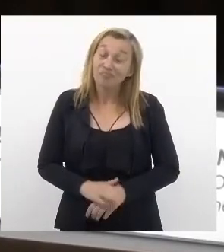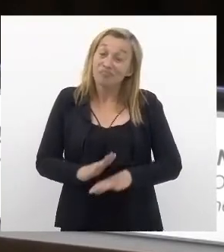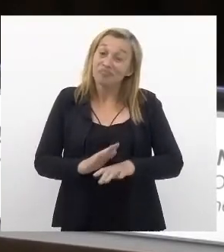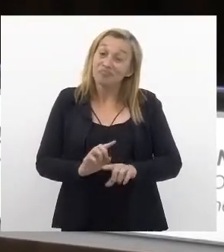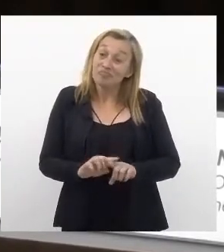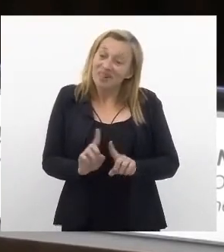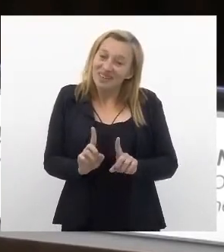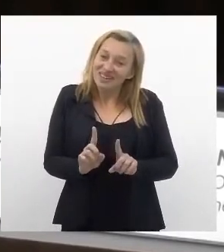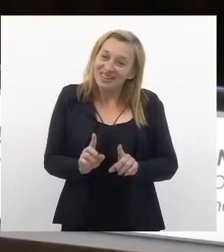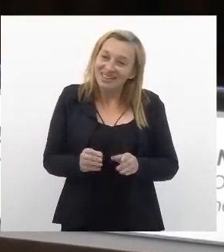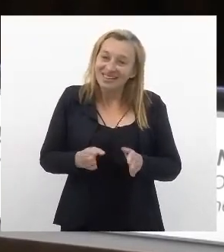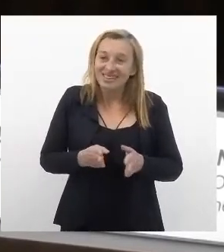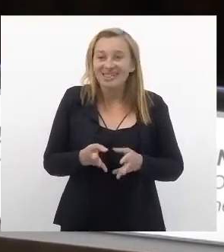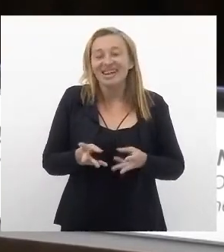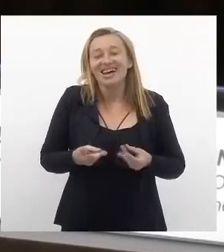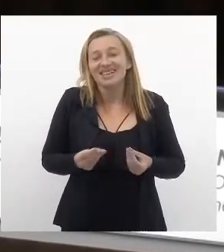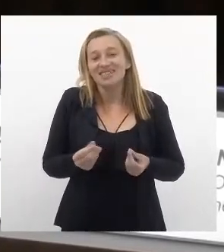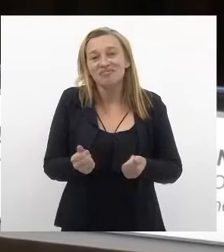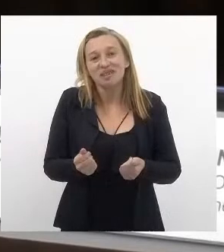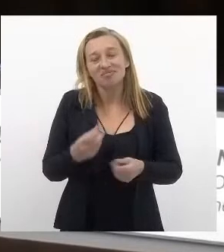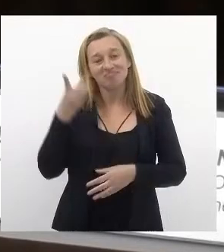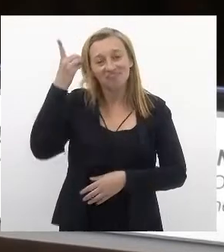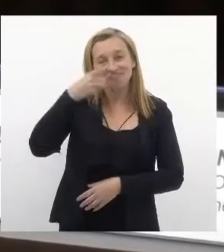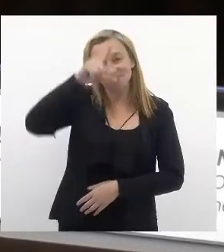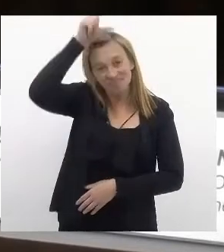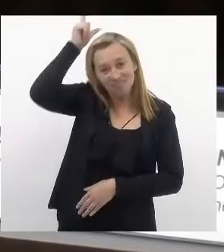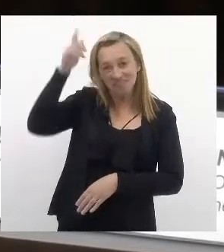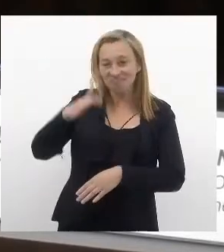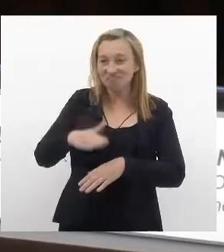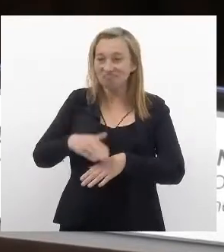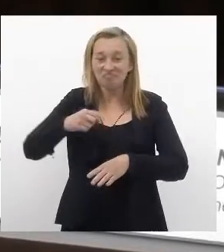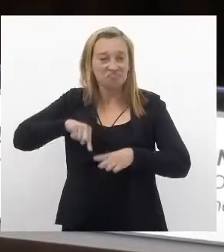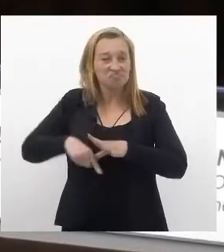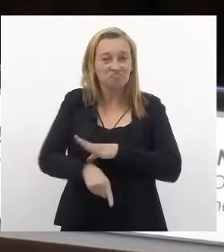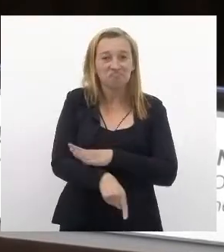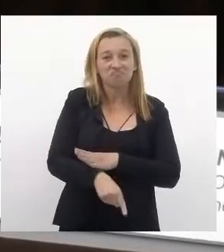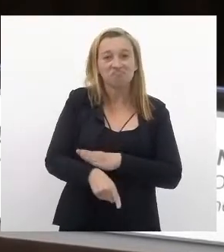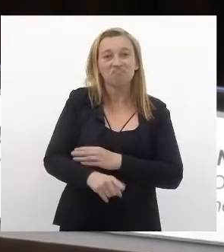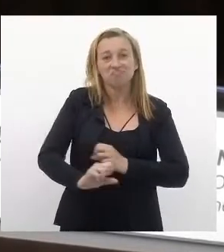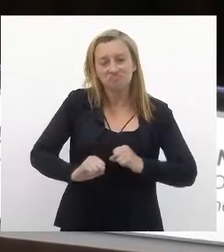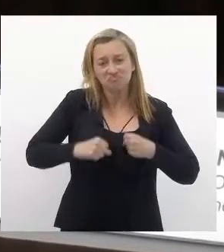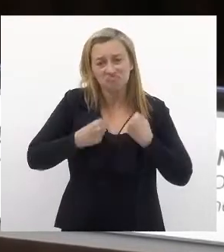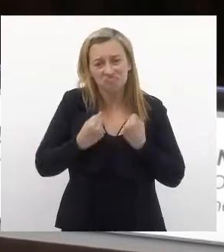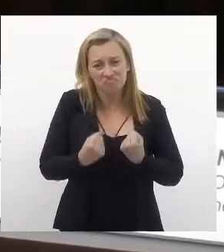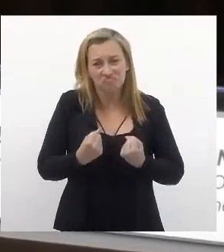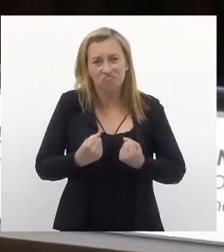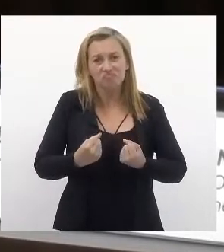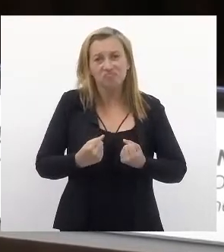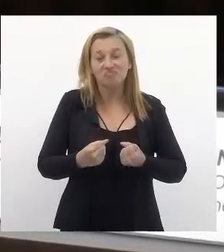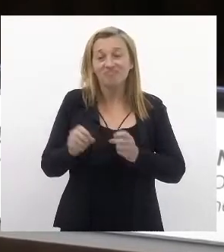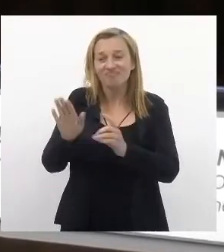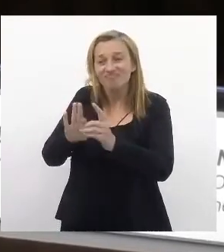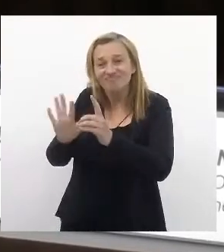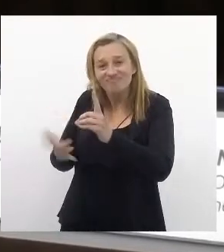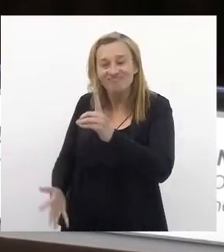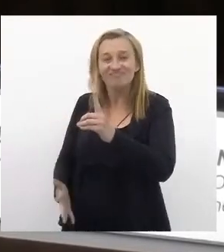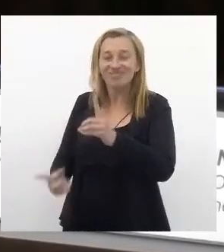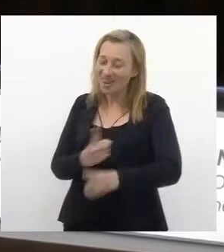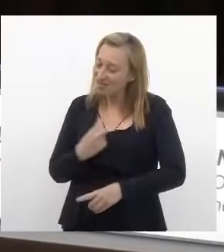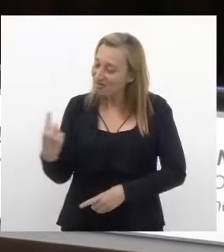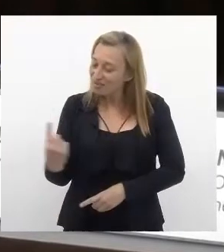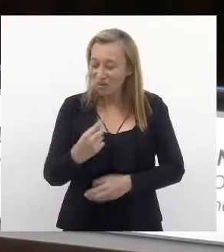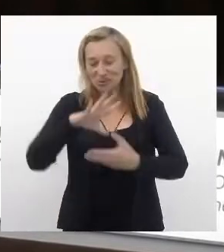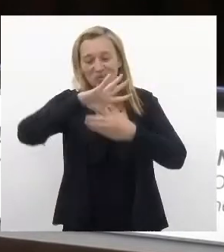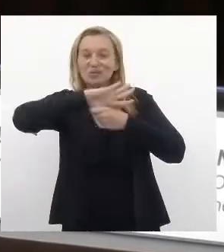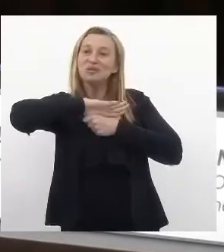Mas a sensibilidade do deputado Luiz Paulo foi além e buscou, nesta homenagem ao nosso